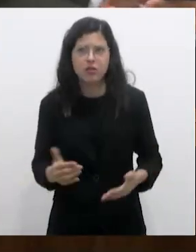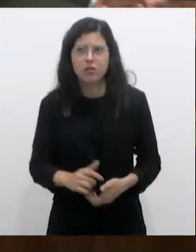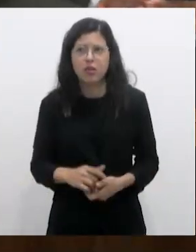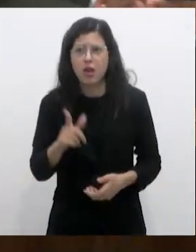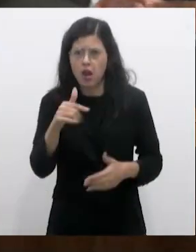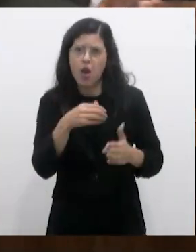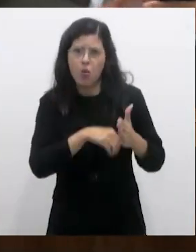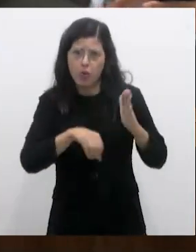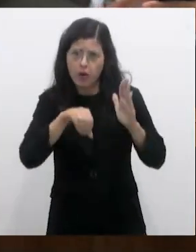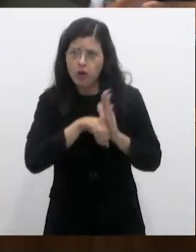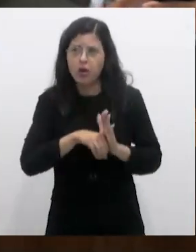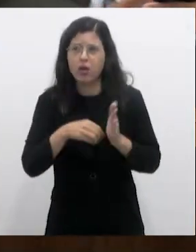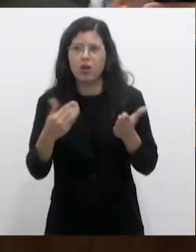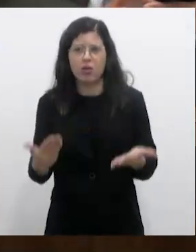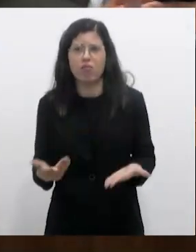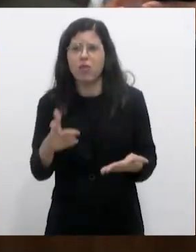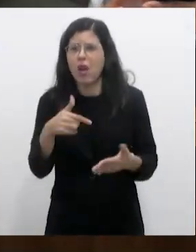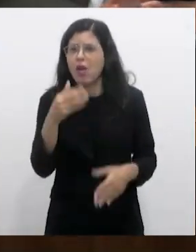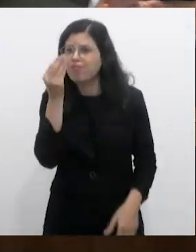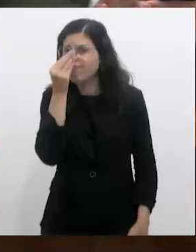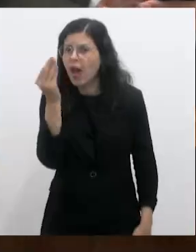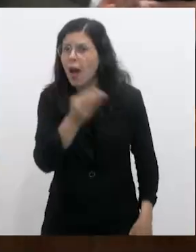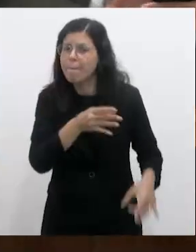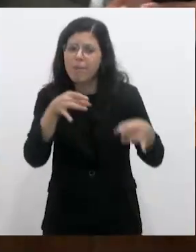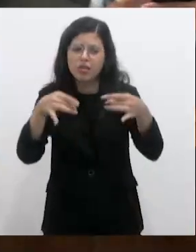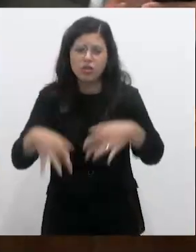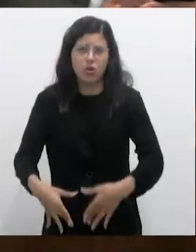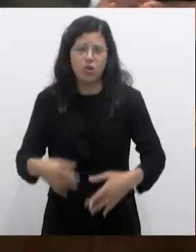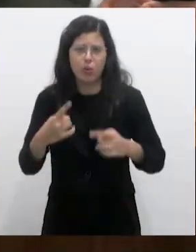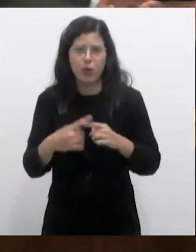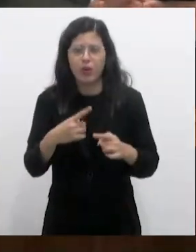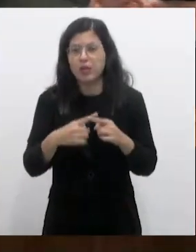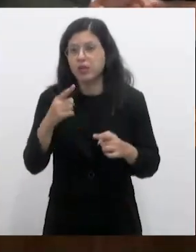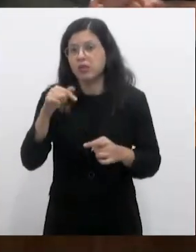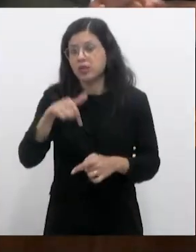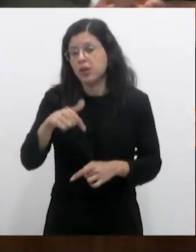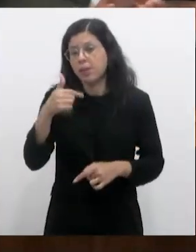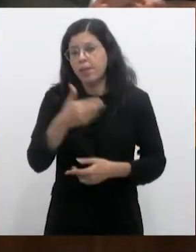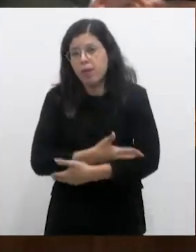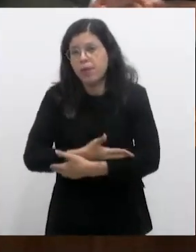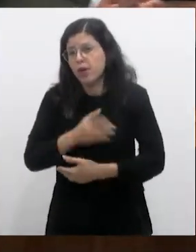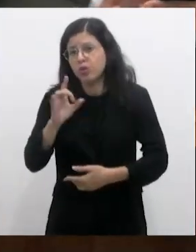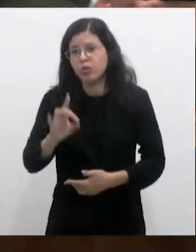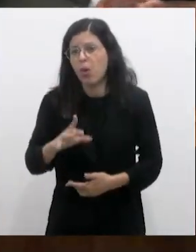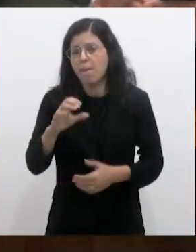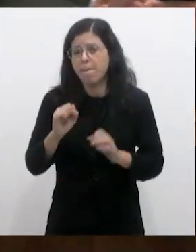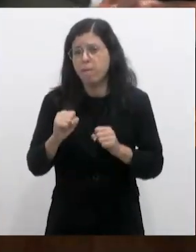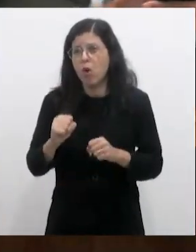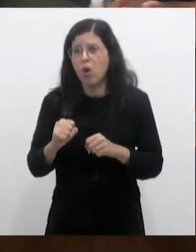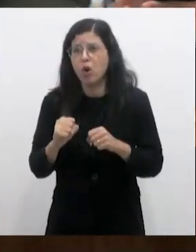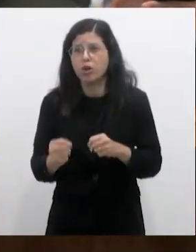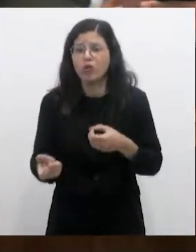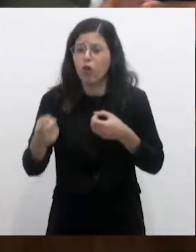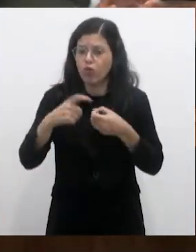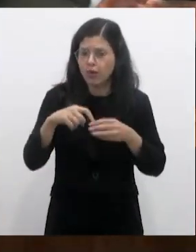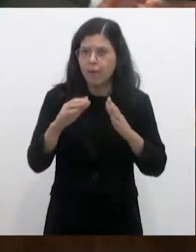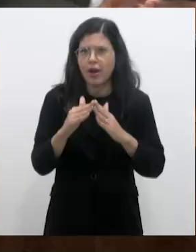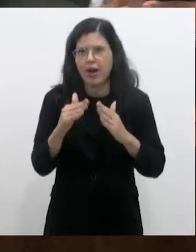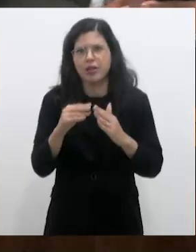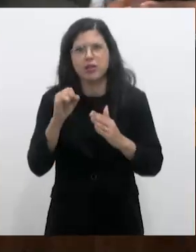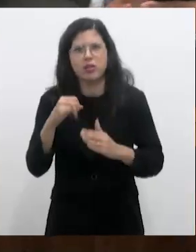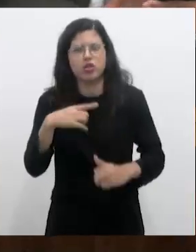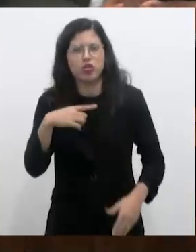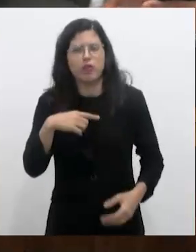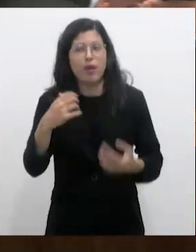um crime. Isso é negligência, porque essa criança só pode sair de casa, só pode ir para a sua casa através de uma